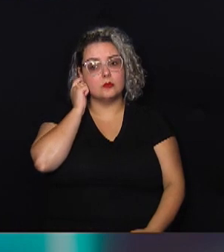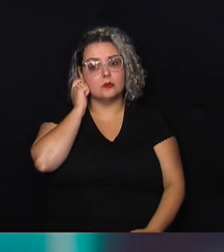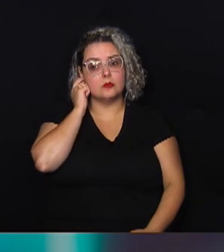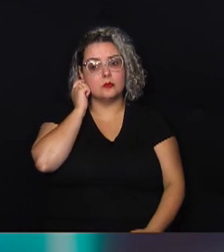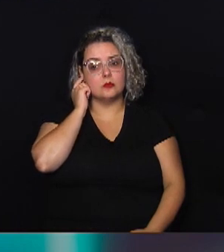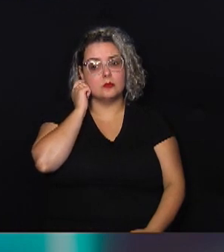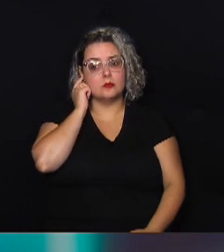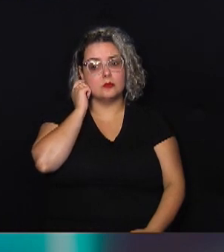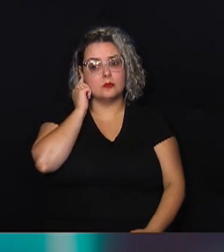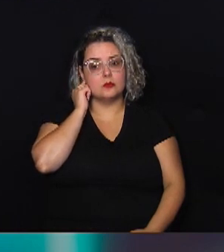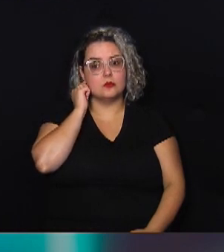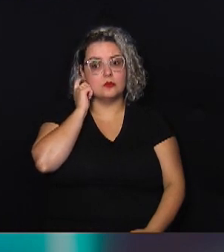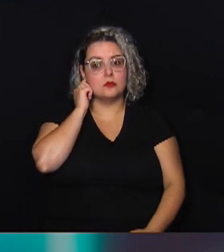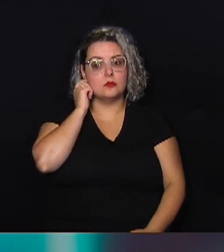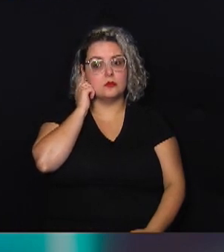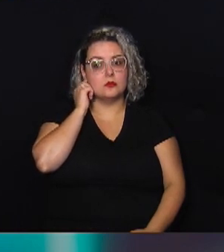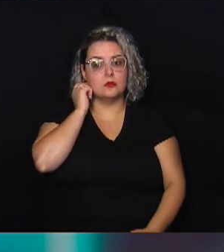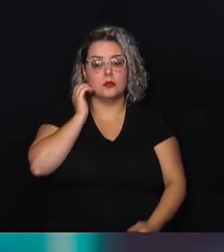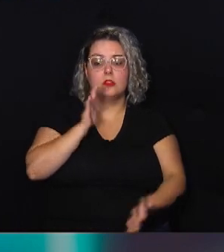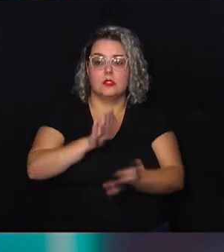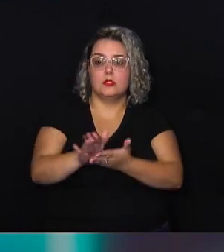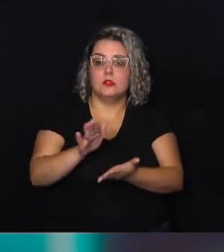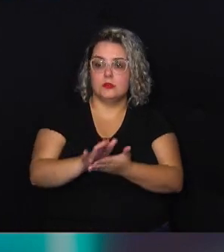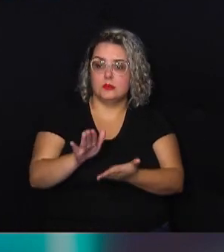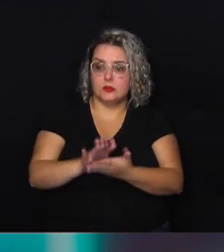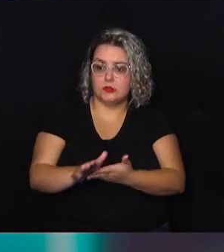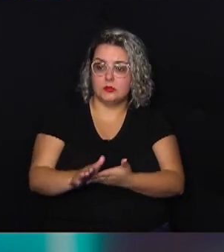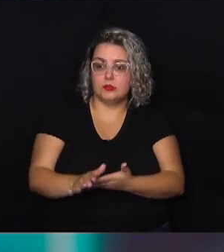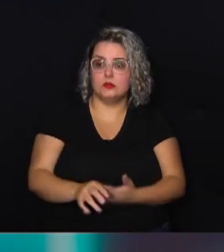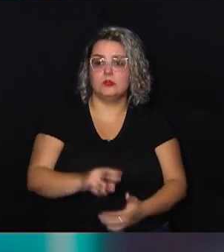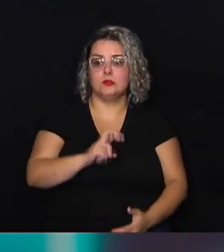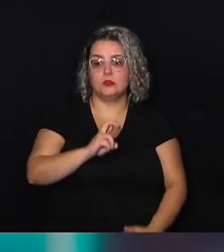Passando para o lado da despesa, a gente olha uma despesa de R$